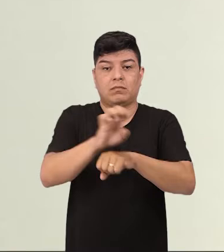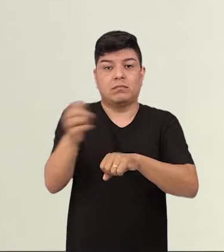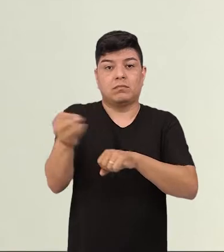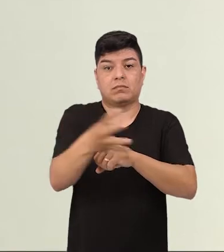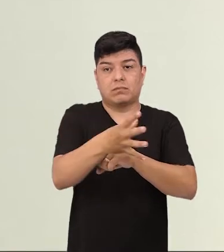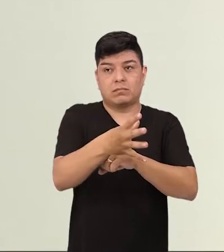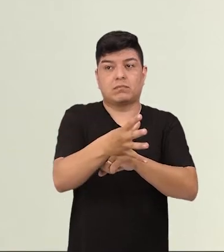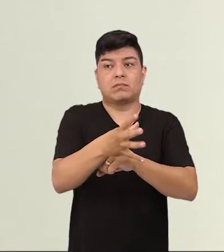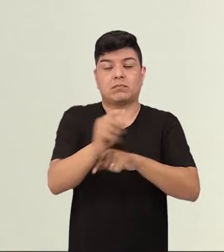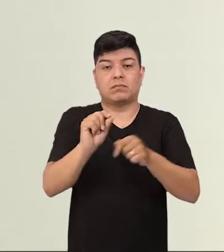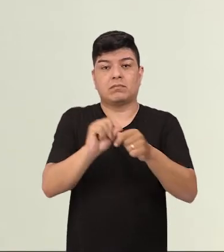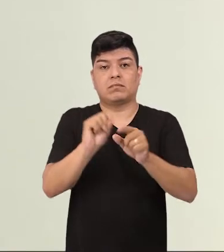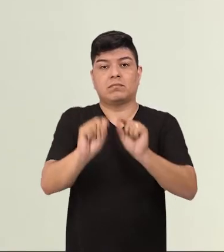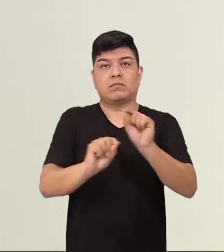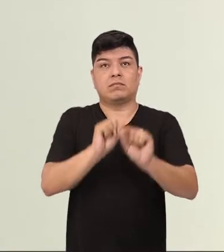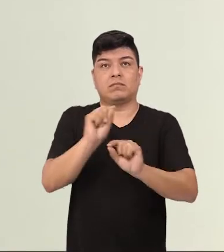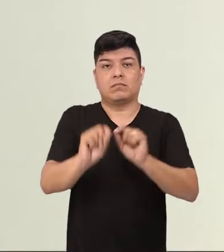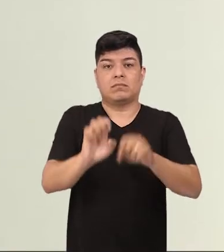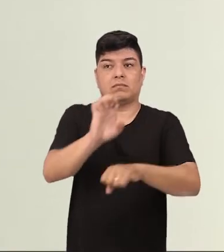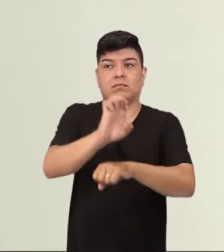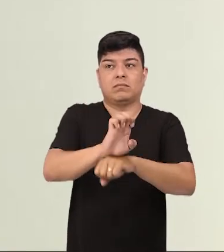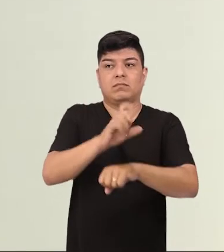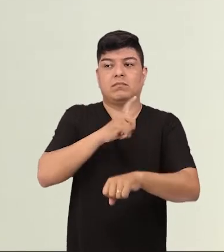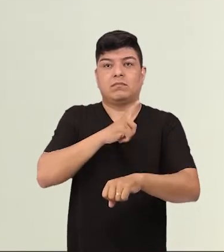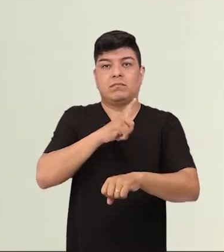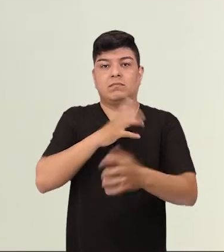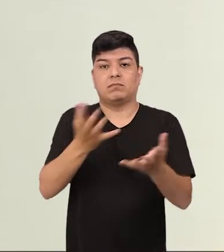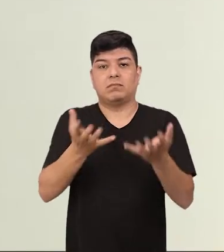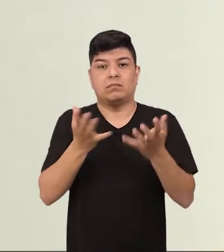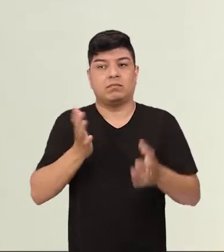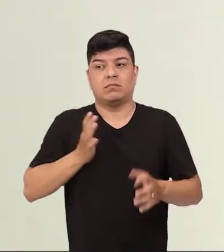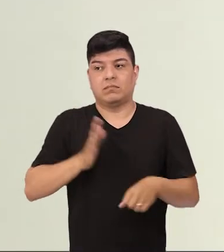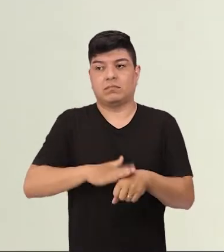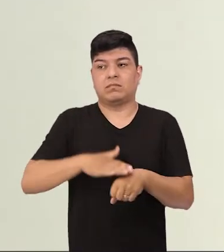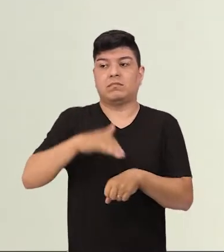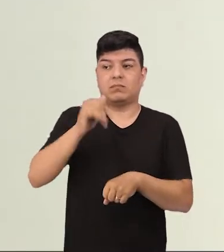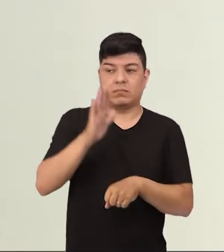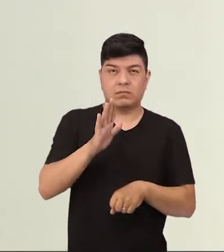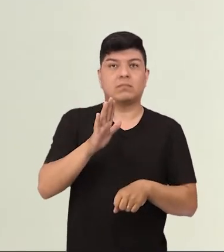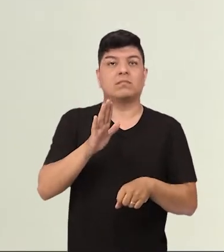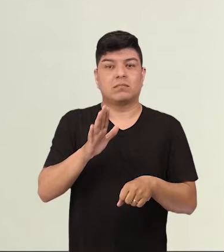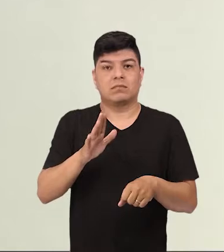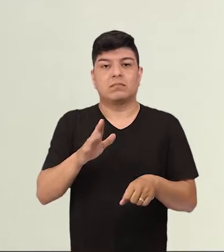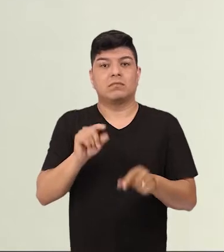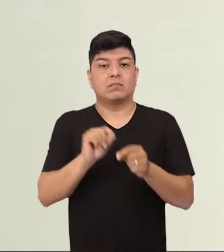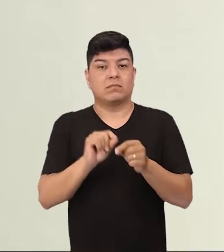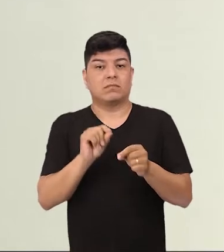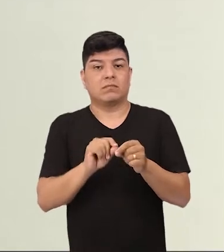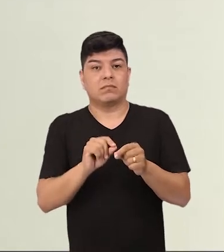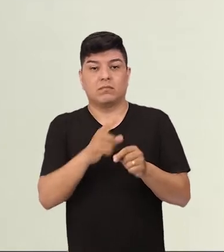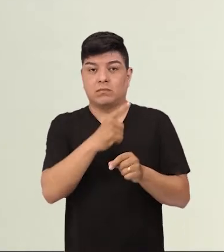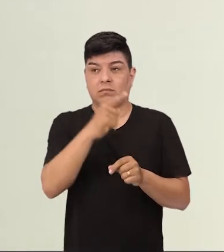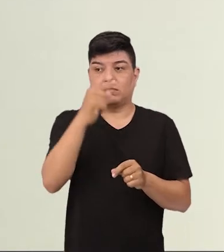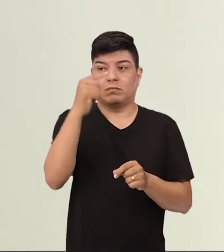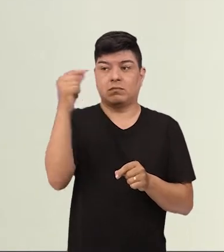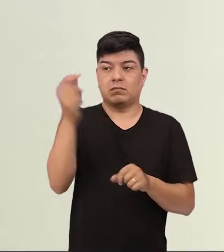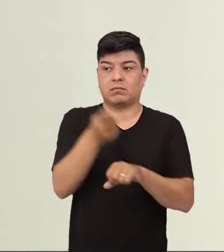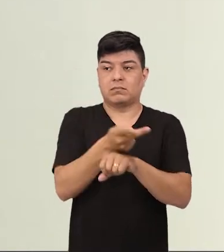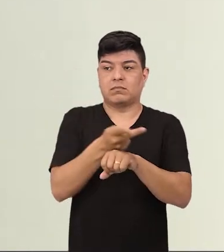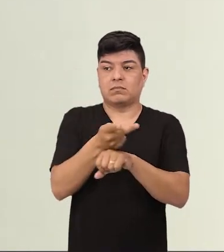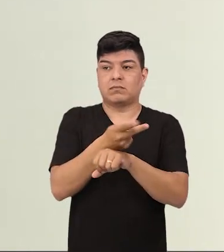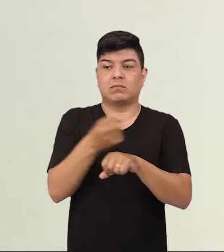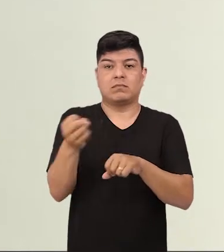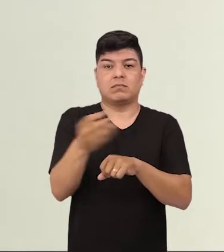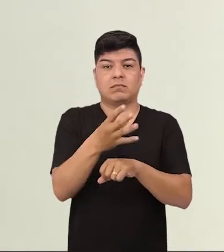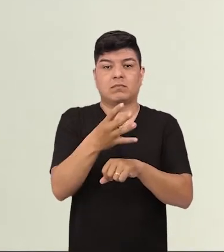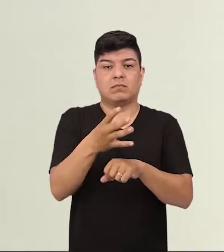Que faz com que os estados queiram enriquecer cada vez mais. Isso faz com que eles saiam, né, à procura de